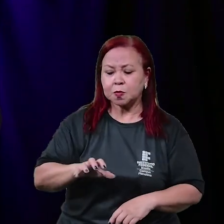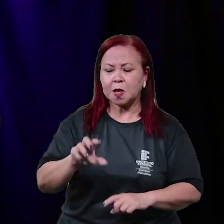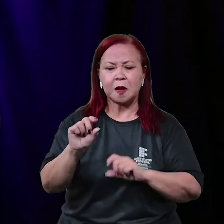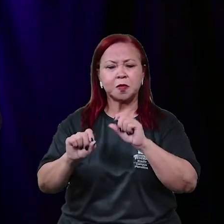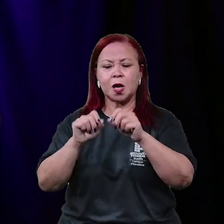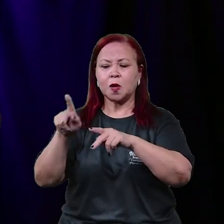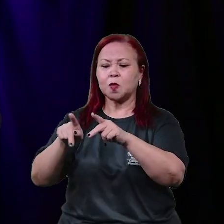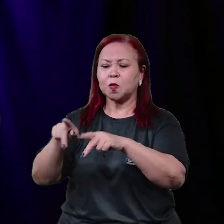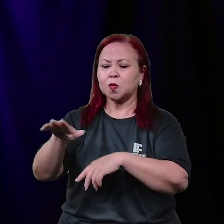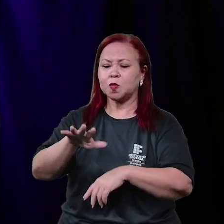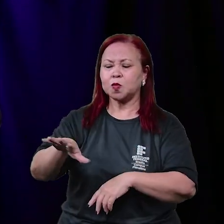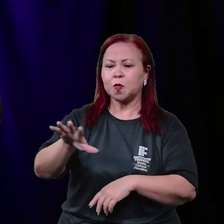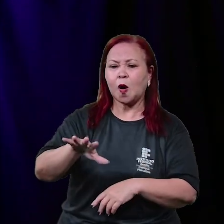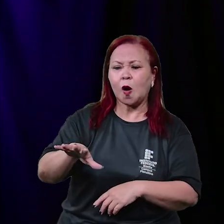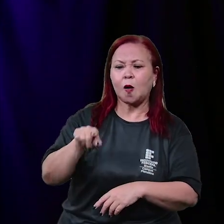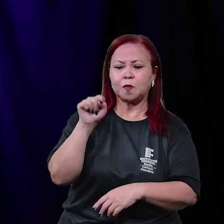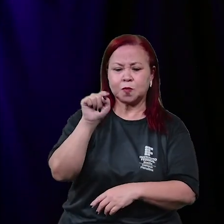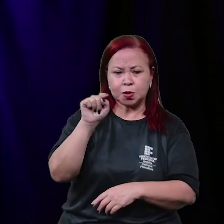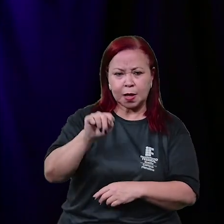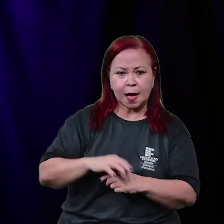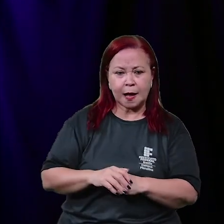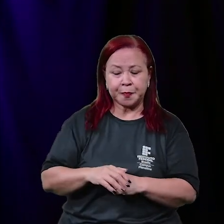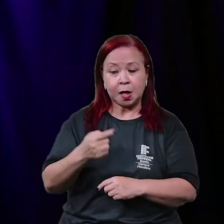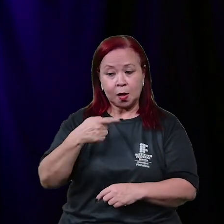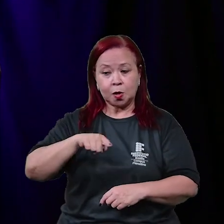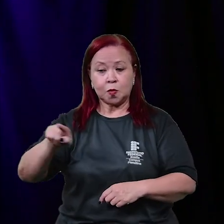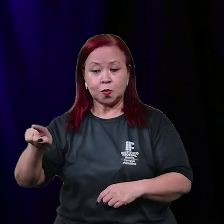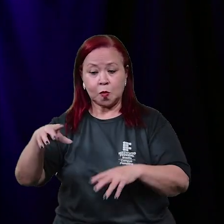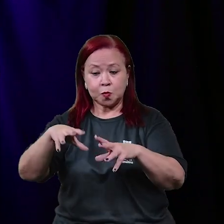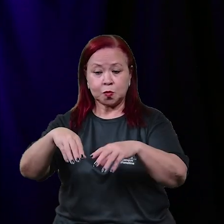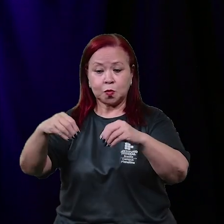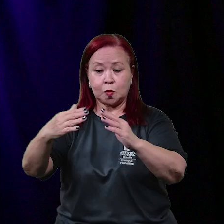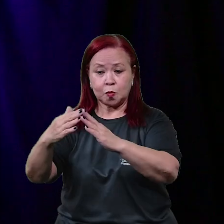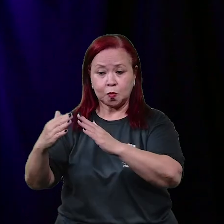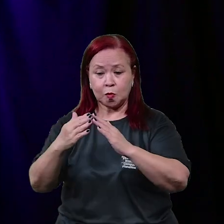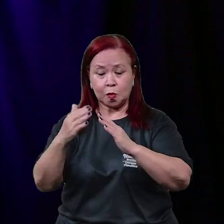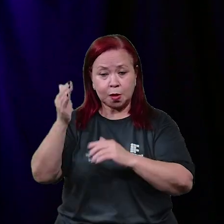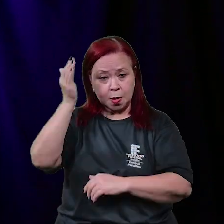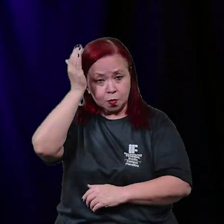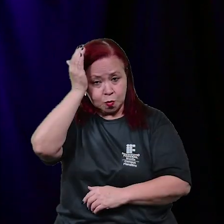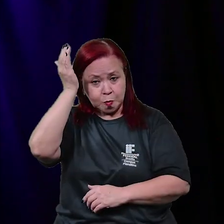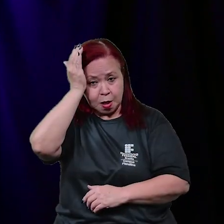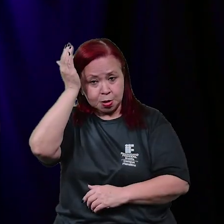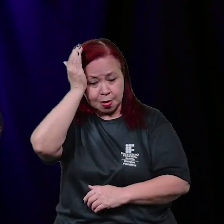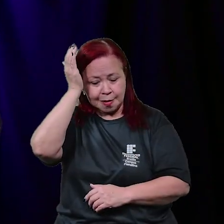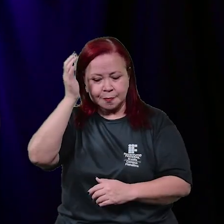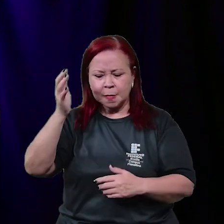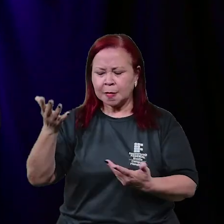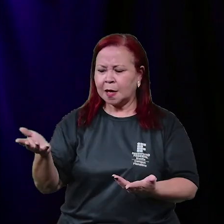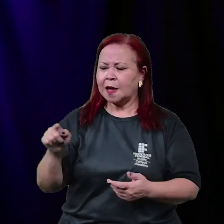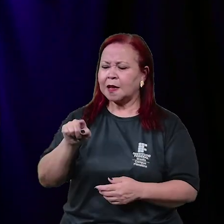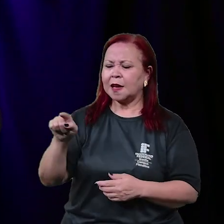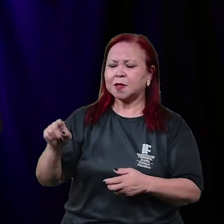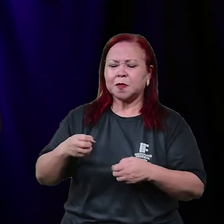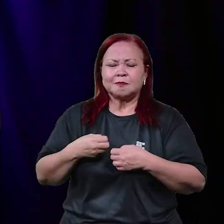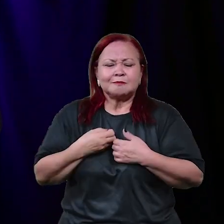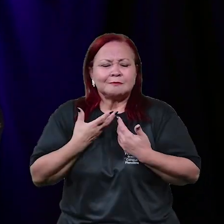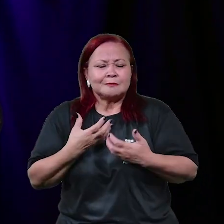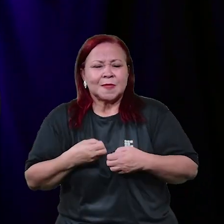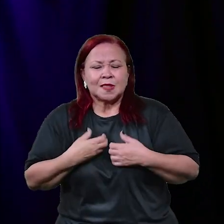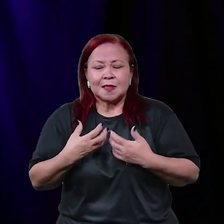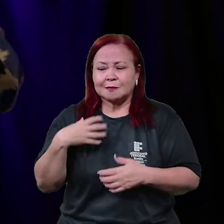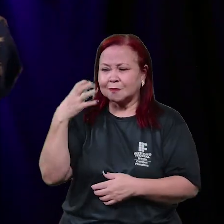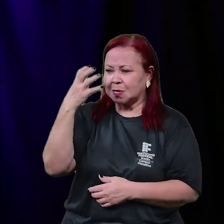quem eram os povos que iam estar. A gente veio no Santuário dos Pajés, né, que é uma aldeia aqui. E elas foram se encantando e eu e